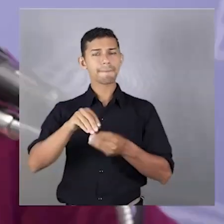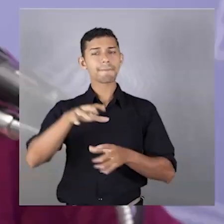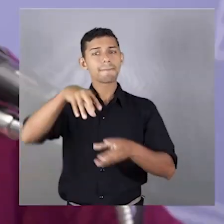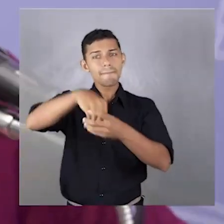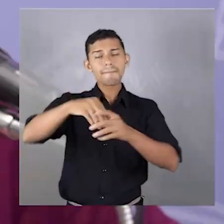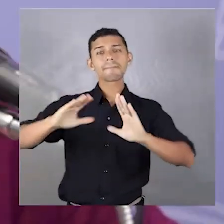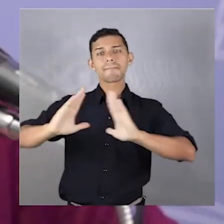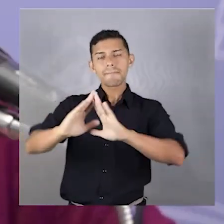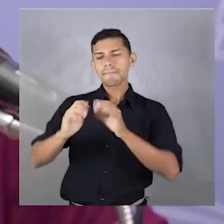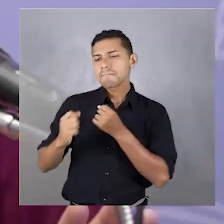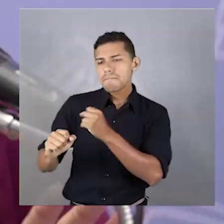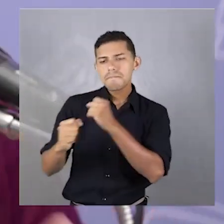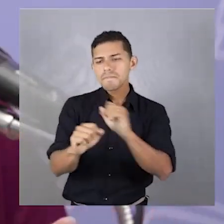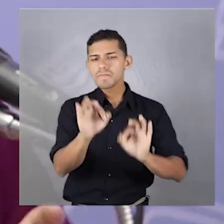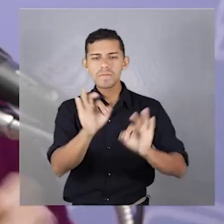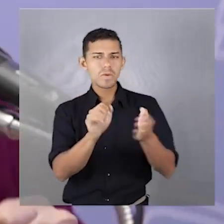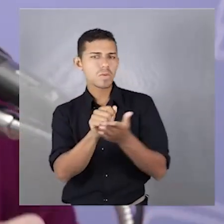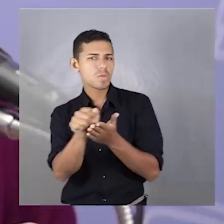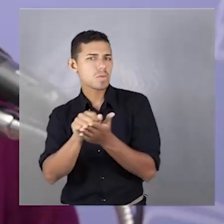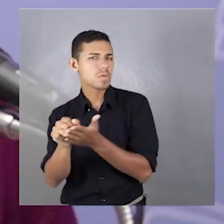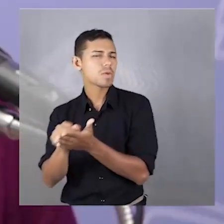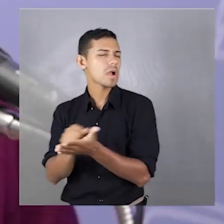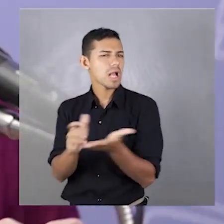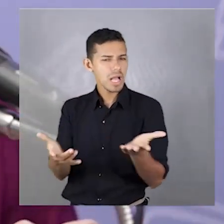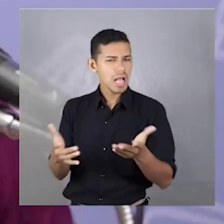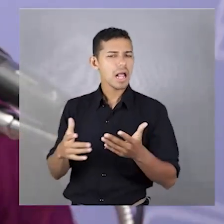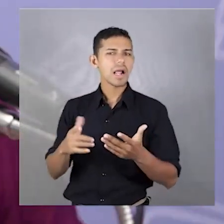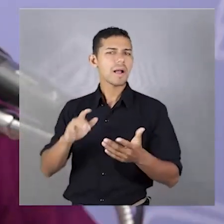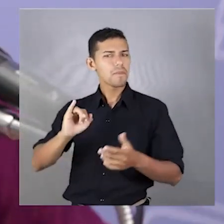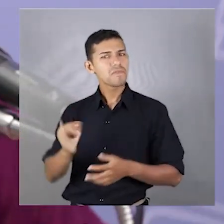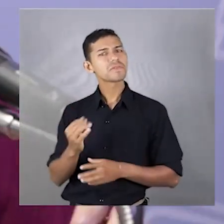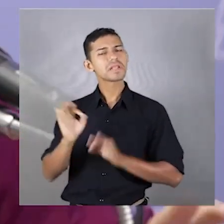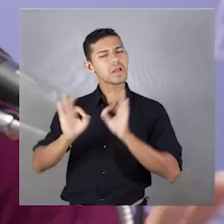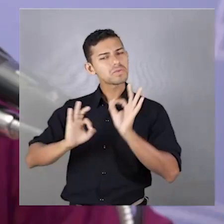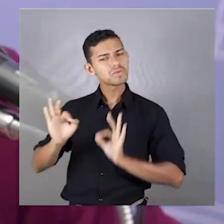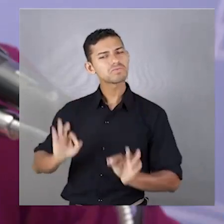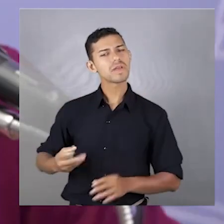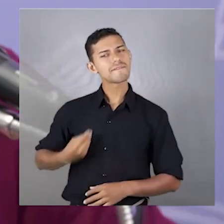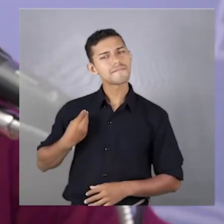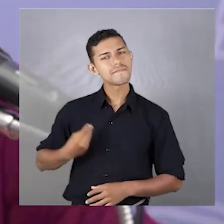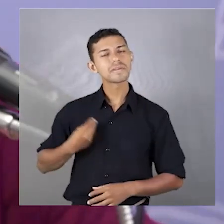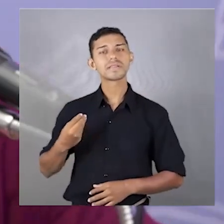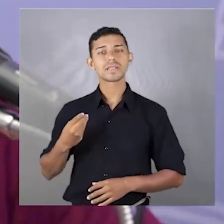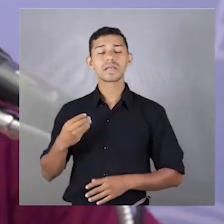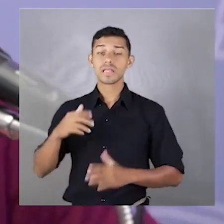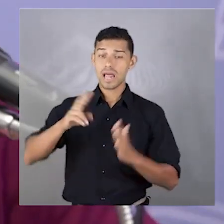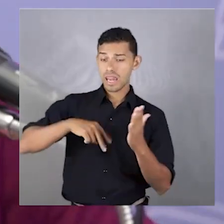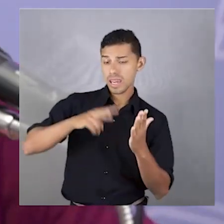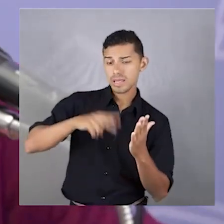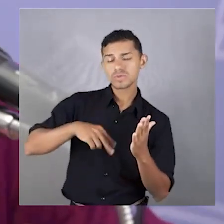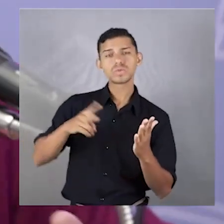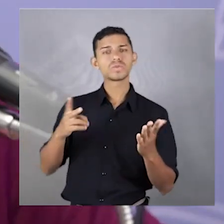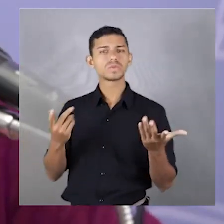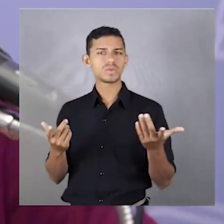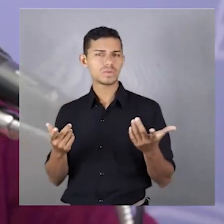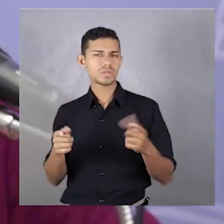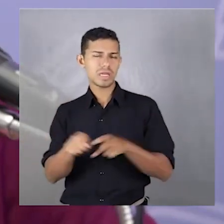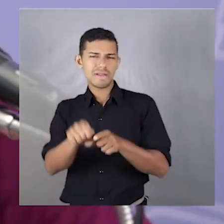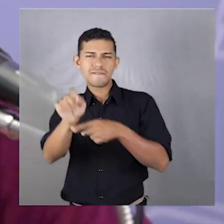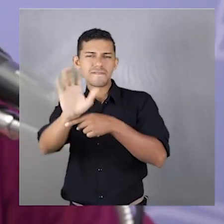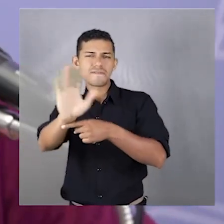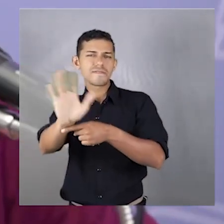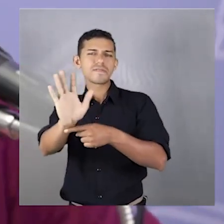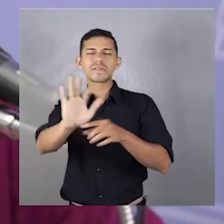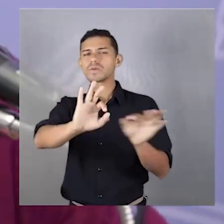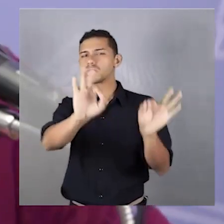casa, né? Mas para a galerinha que não quer sair de casa e tal, a ênfase mesmo seria nas leituras, nos filmes mais